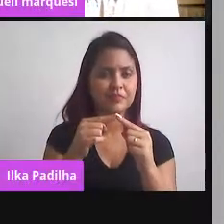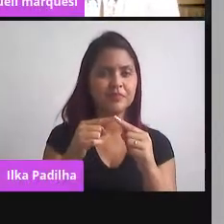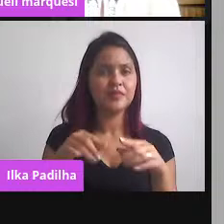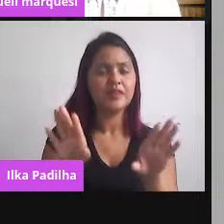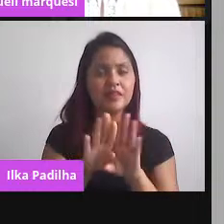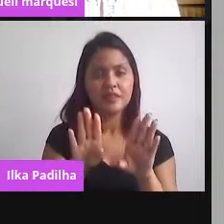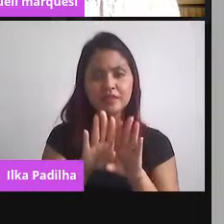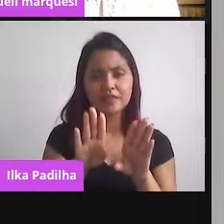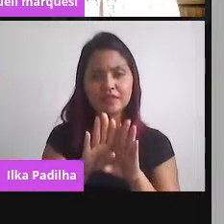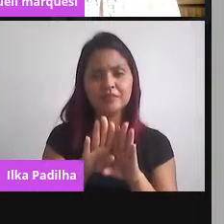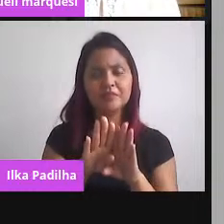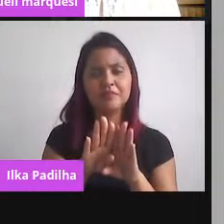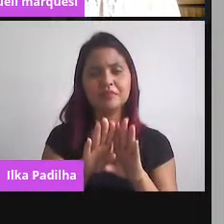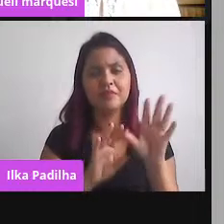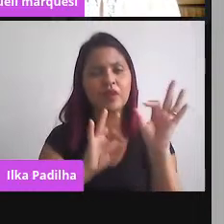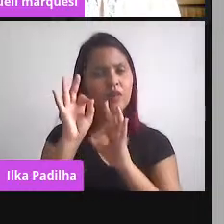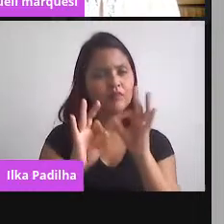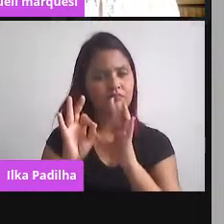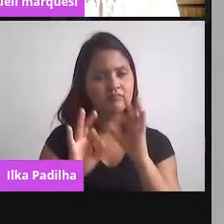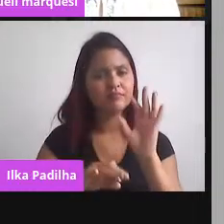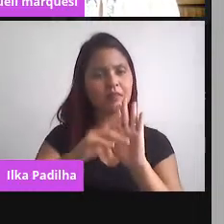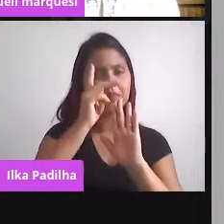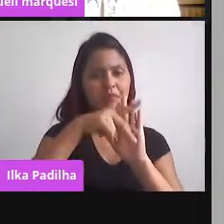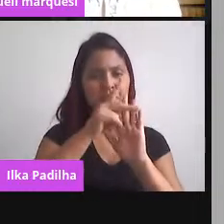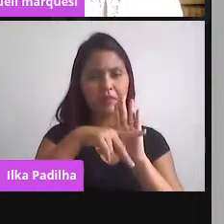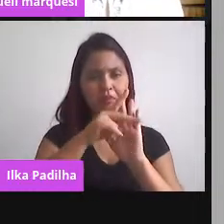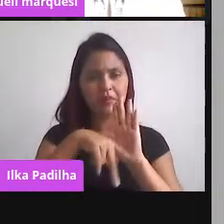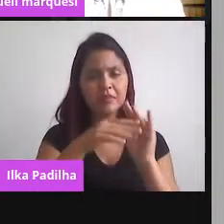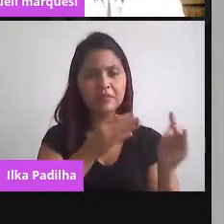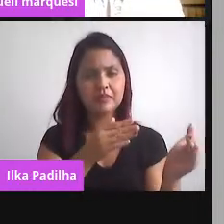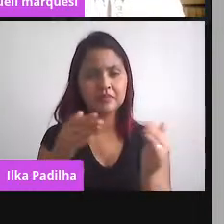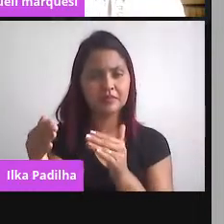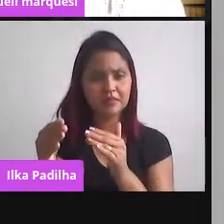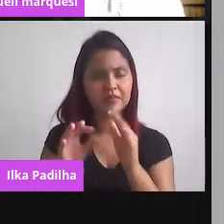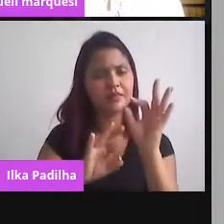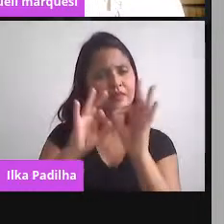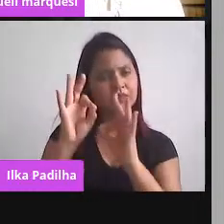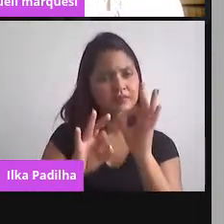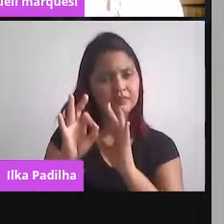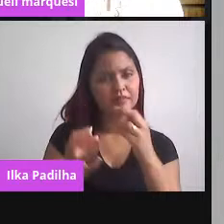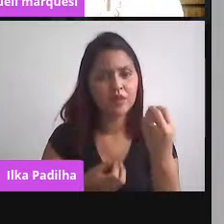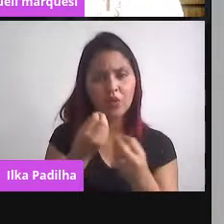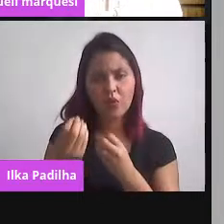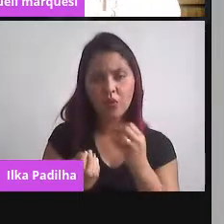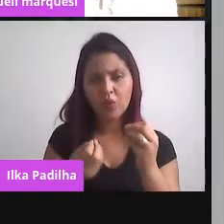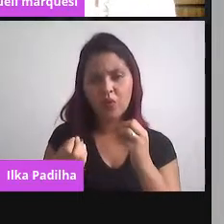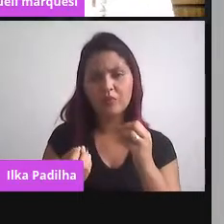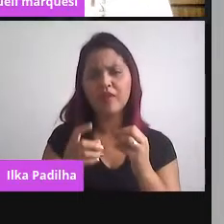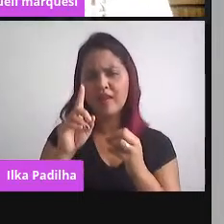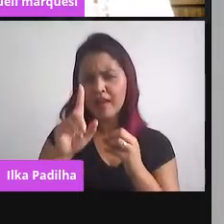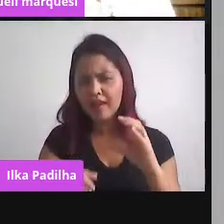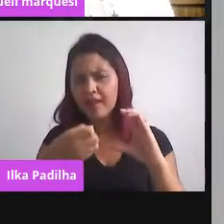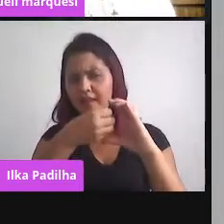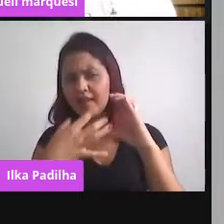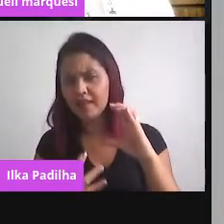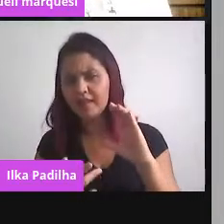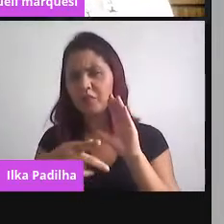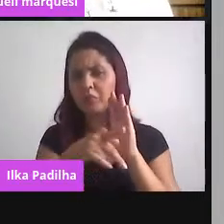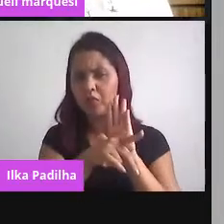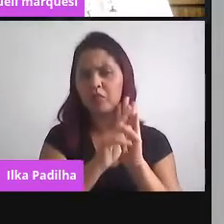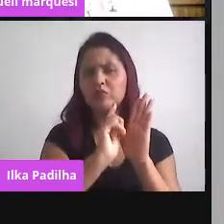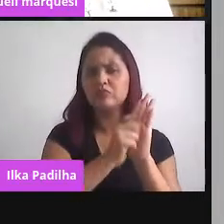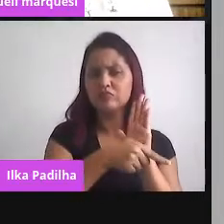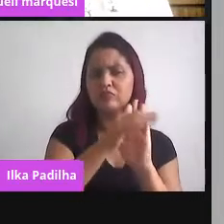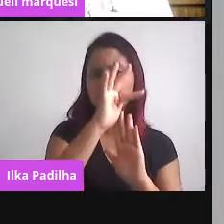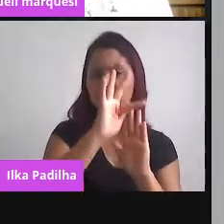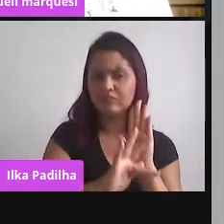isso, a organização dos planos e sequências da sentença pode caracterizá-la como um gênero textual? Então, é evidente que, de um ponto